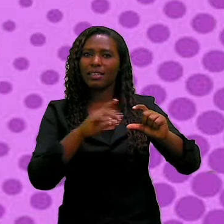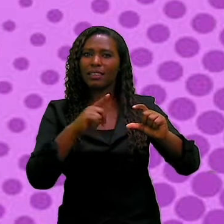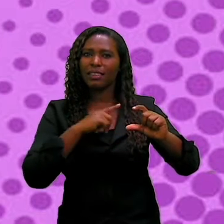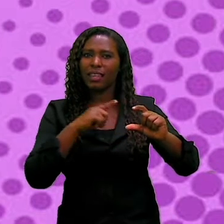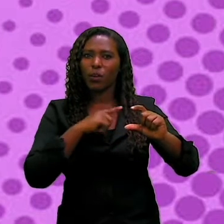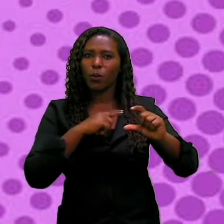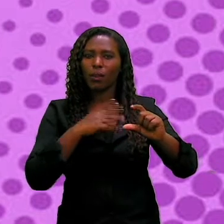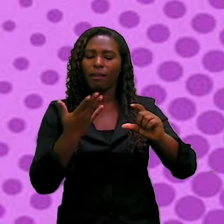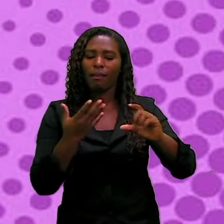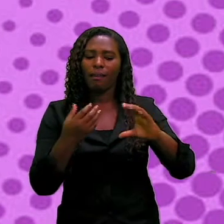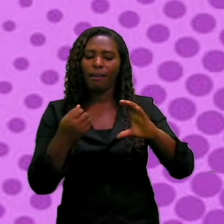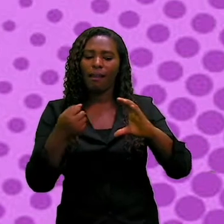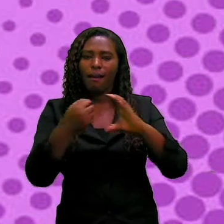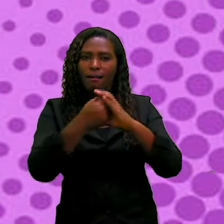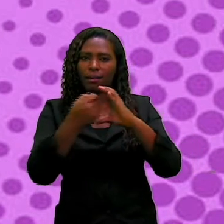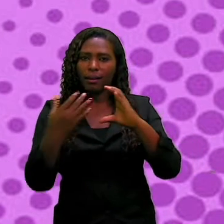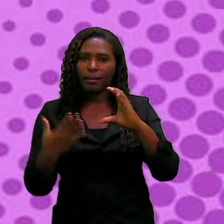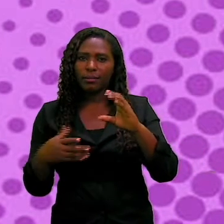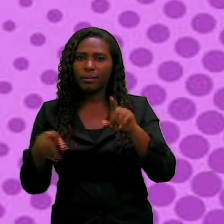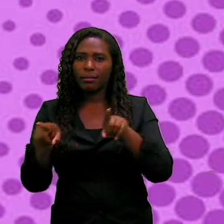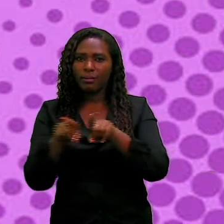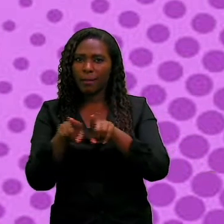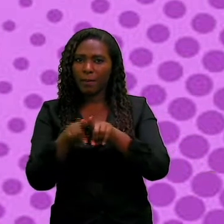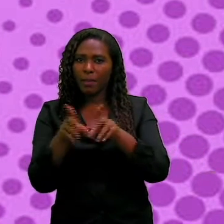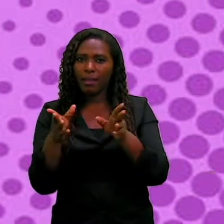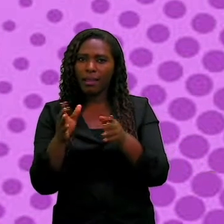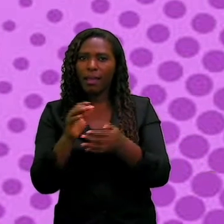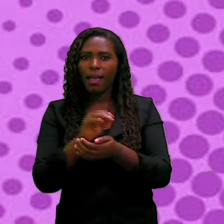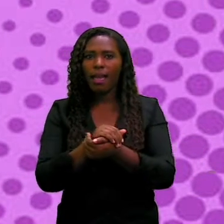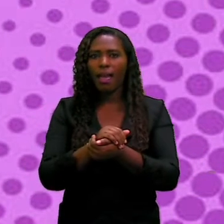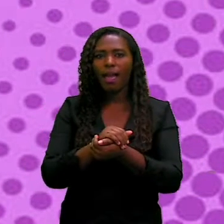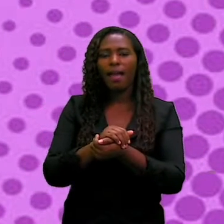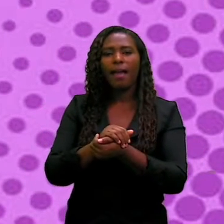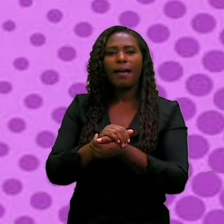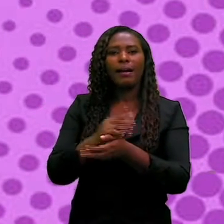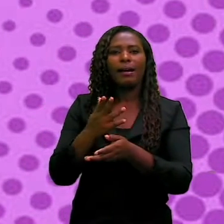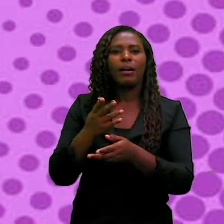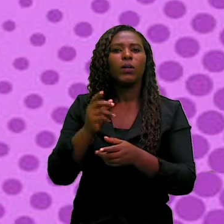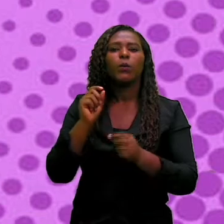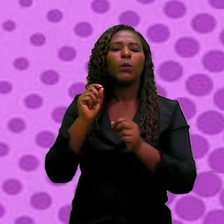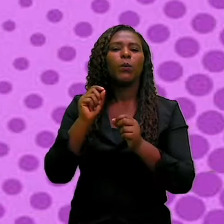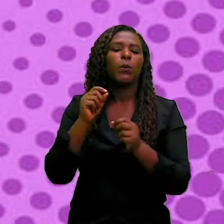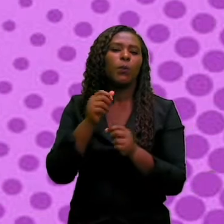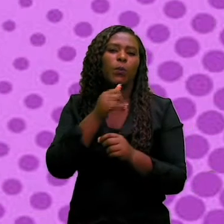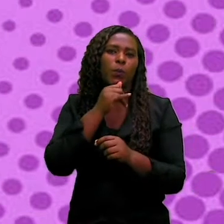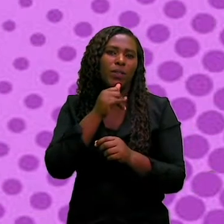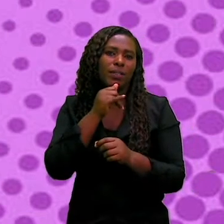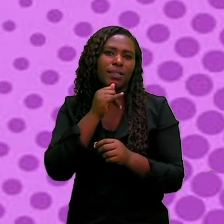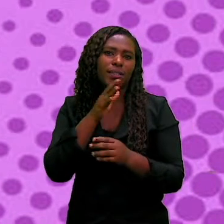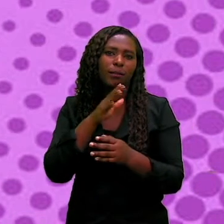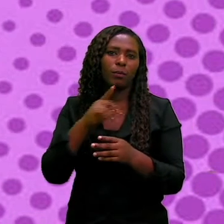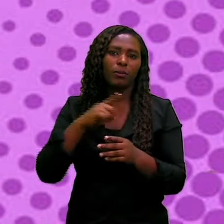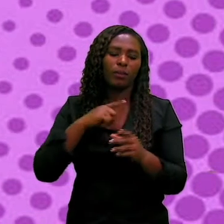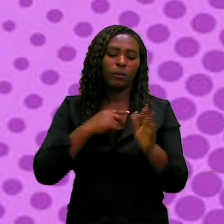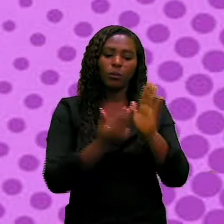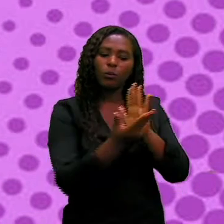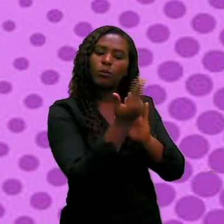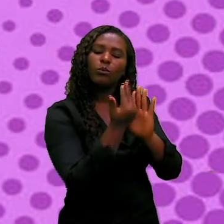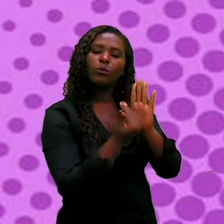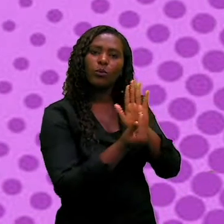aspecto pictórico. Ou seja, palavra difícil, né? Então vamos explicar. Ou seja, ela trata de um desenho